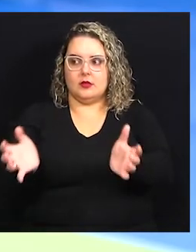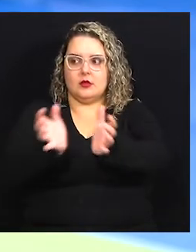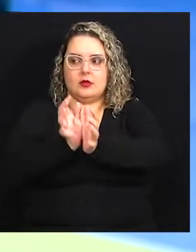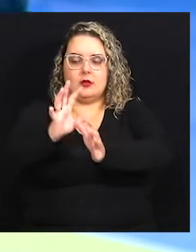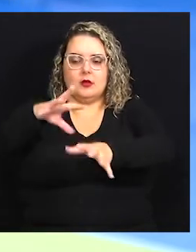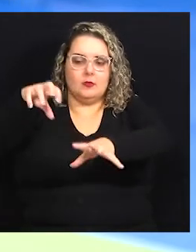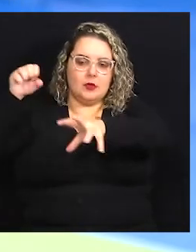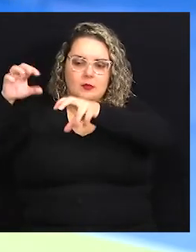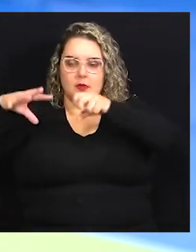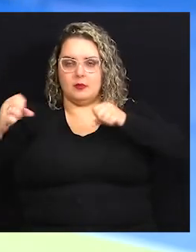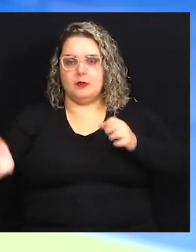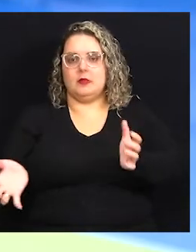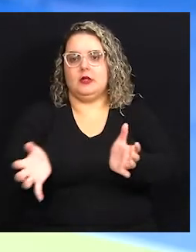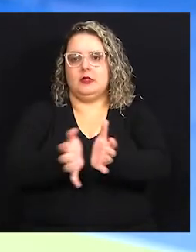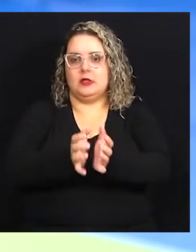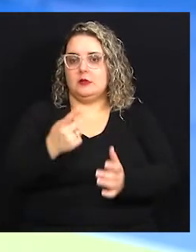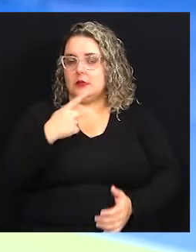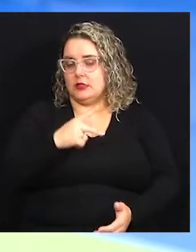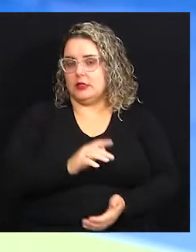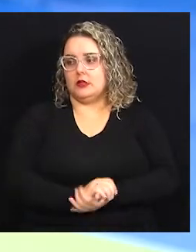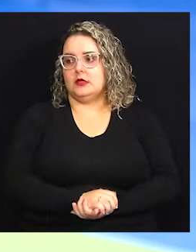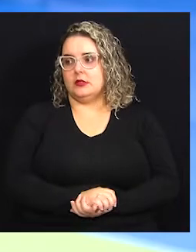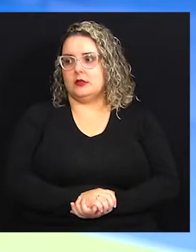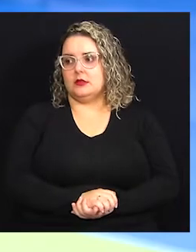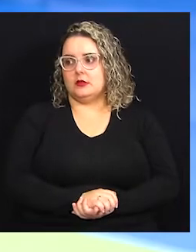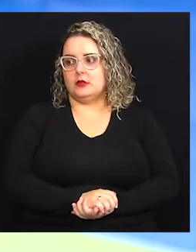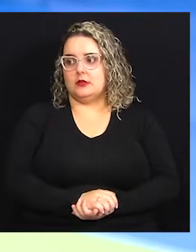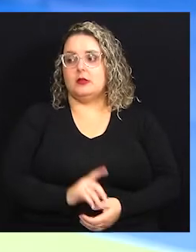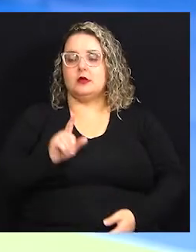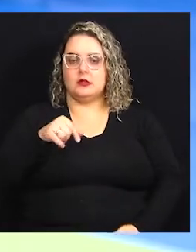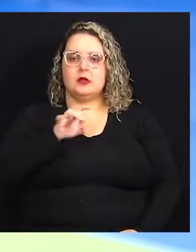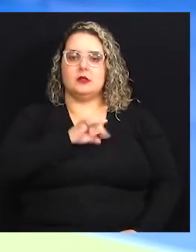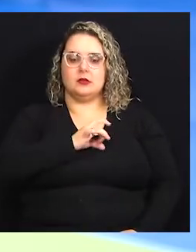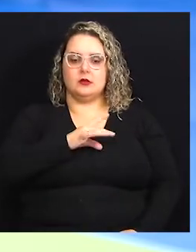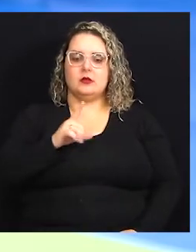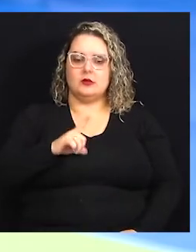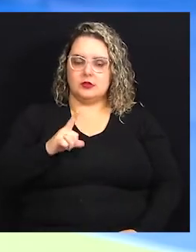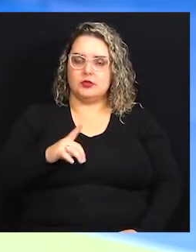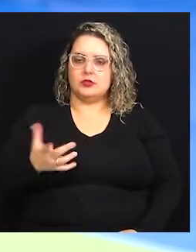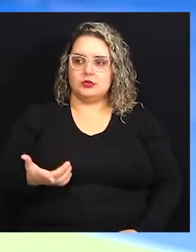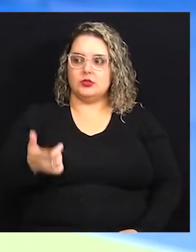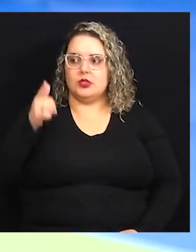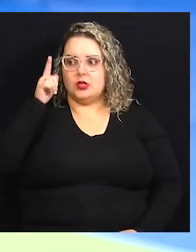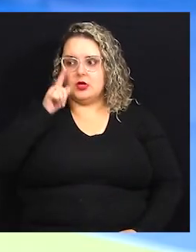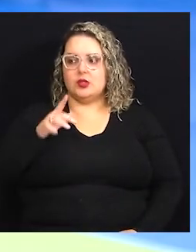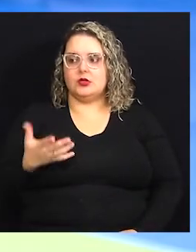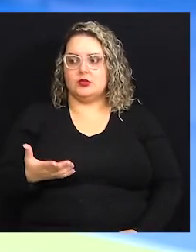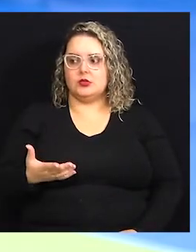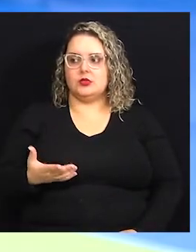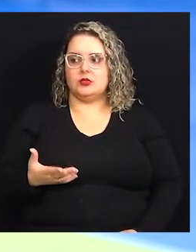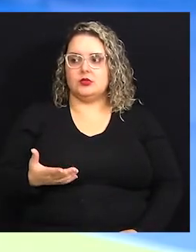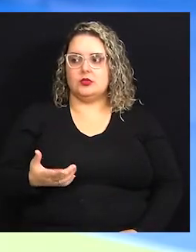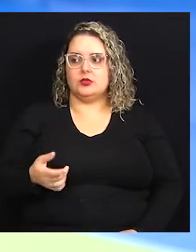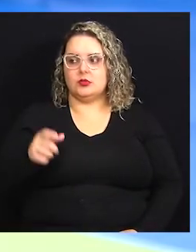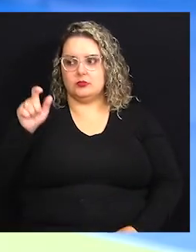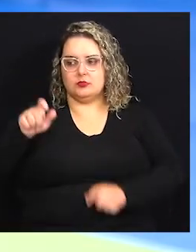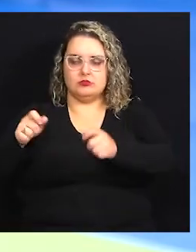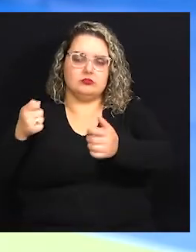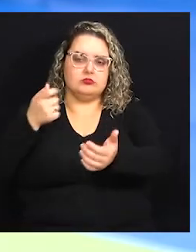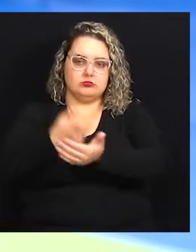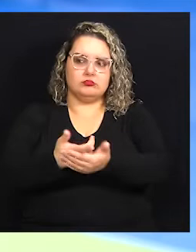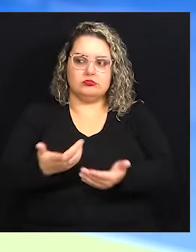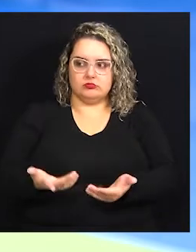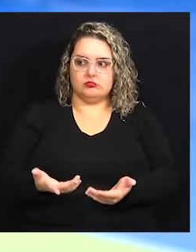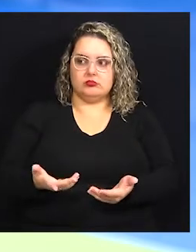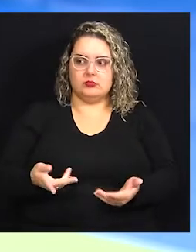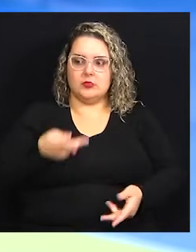vieram e fizeram arrastão na equipe dele. Então esse era o medo que ele tinha, né? Então ele conseguiu alguns patrocínios agora, tanto